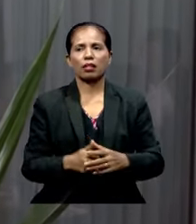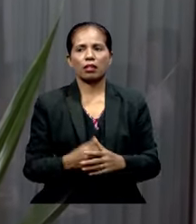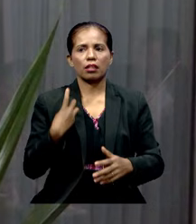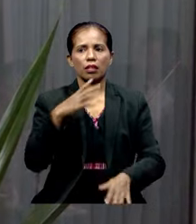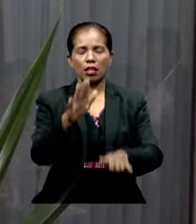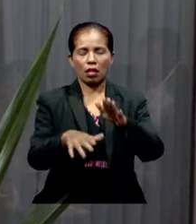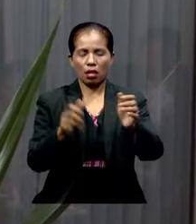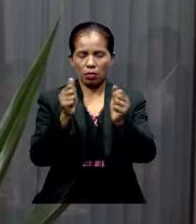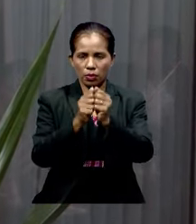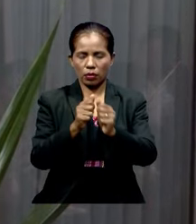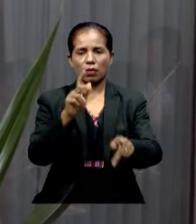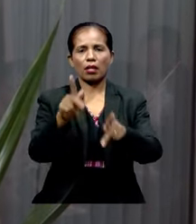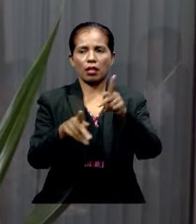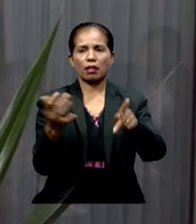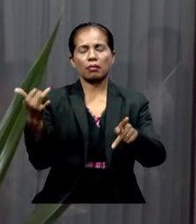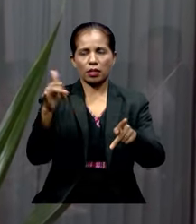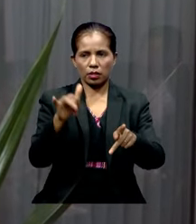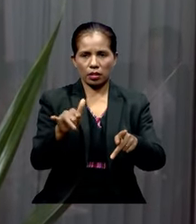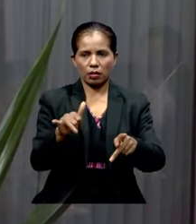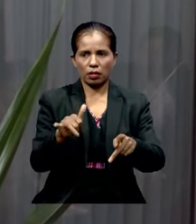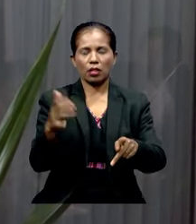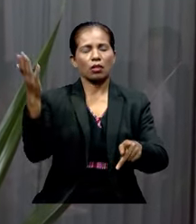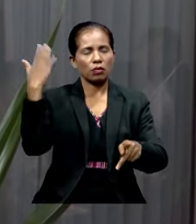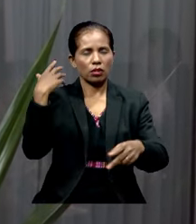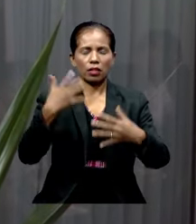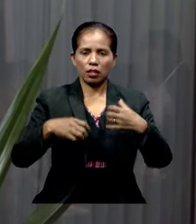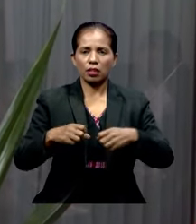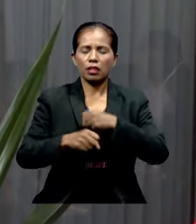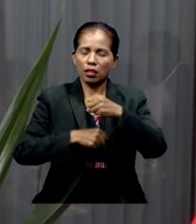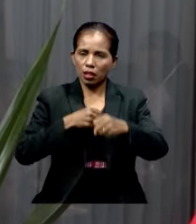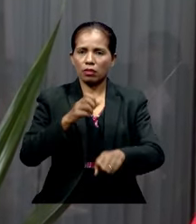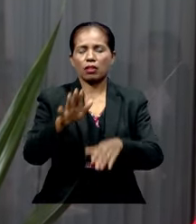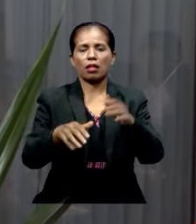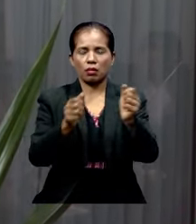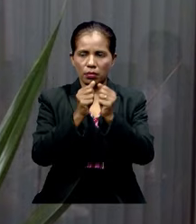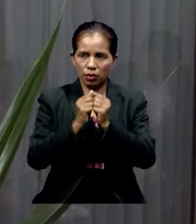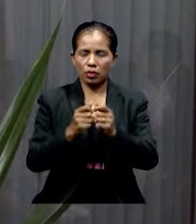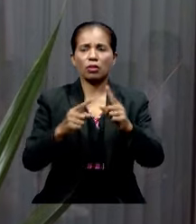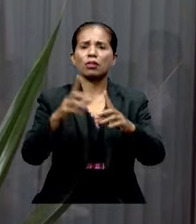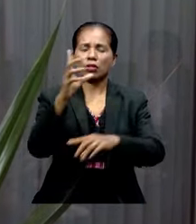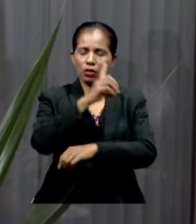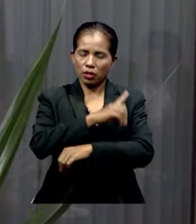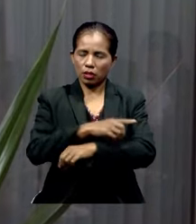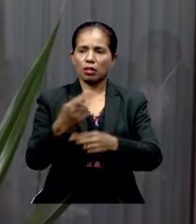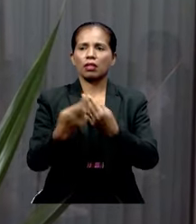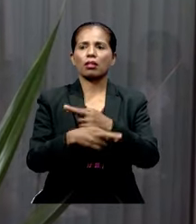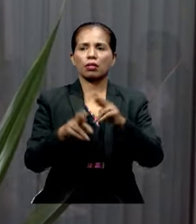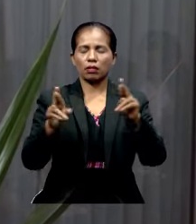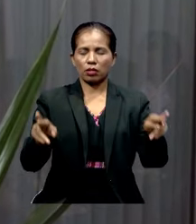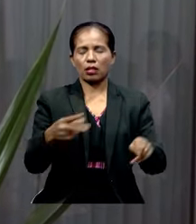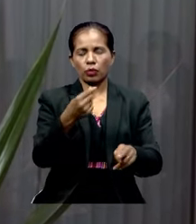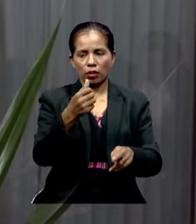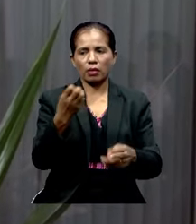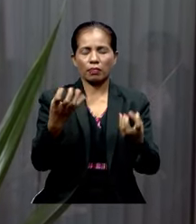Laahamutu Itenemaluk Sira, Uluk Terus, e Laahamutu. E hoje, logo, o resultado é que o Barak